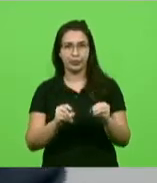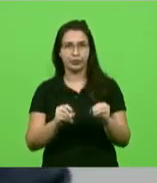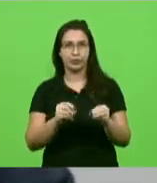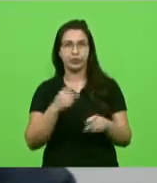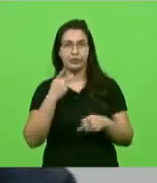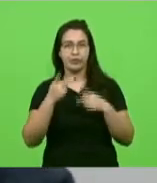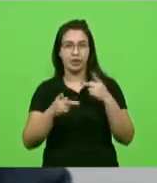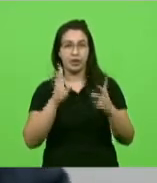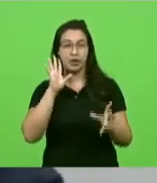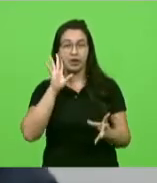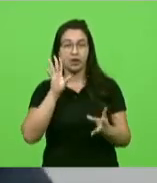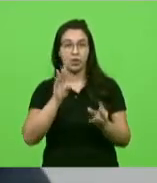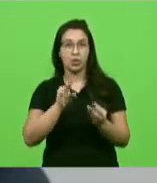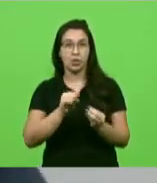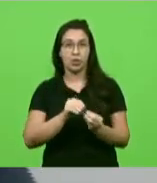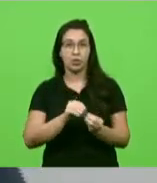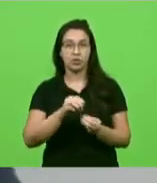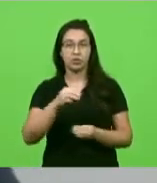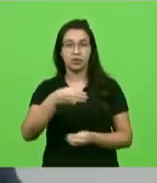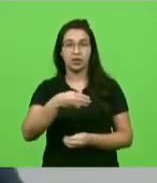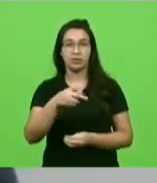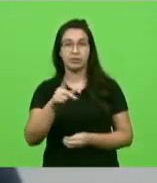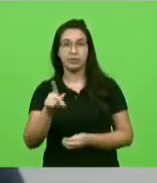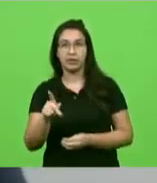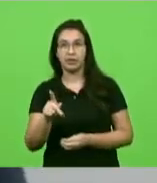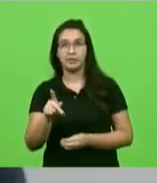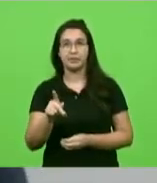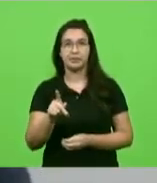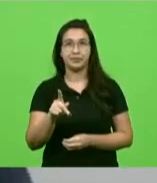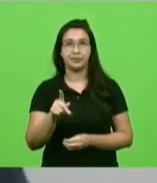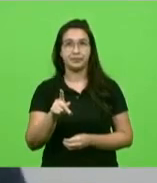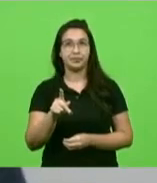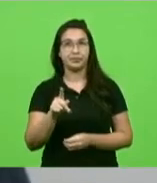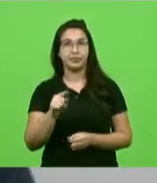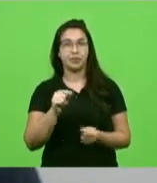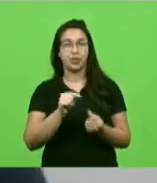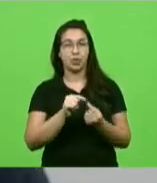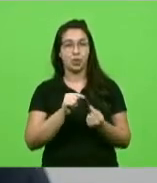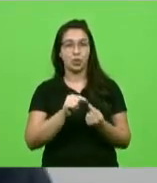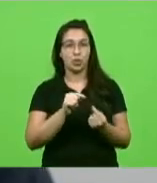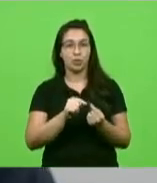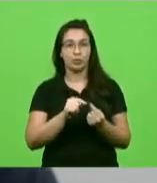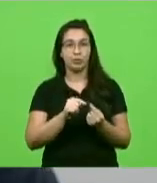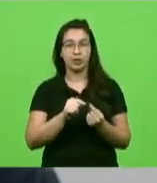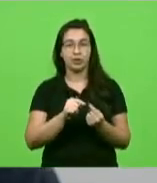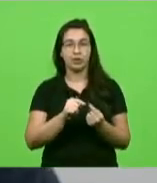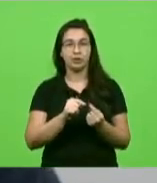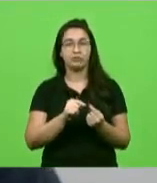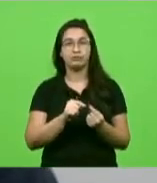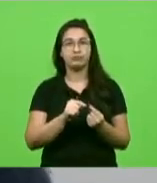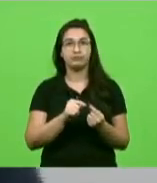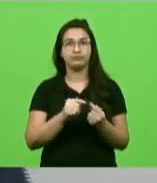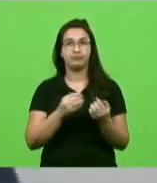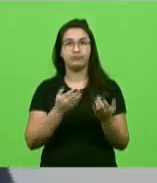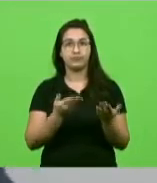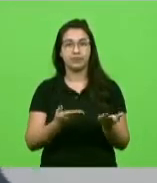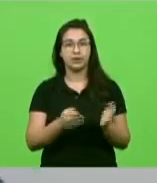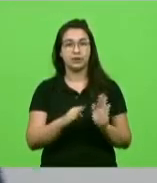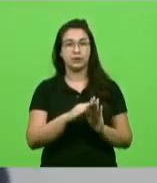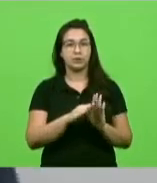a respeito da conclusão do MP no que toca um inquérito civil